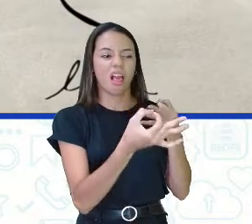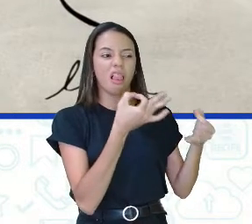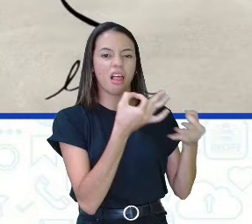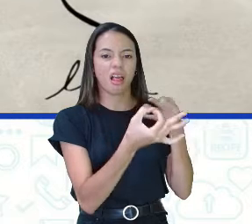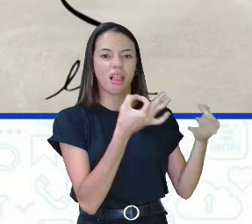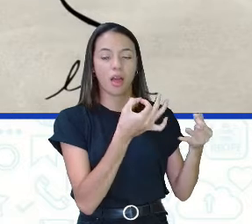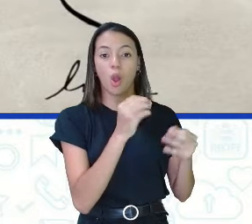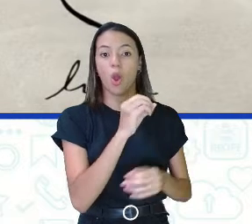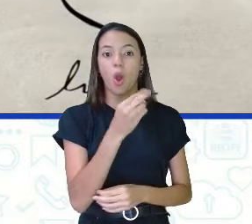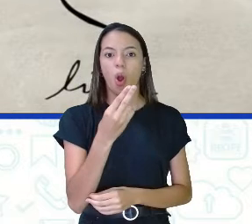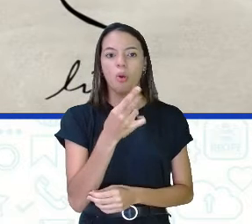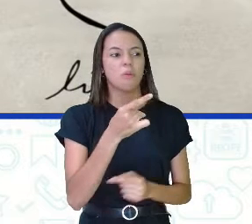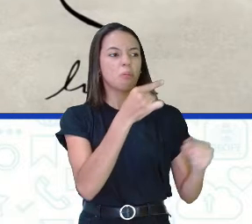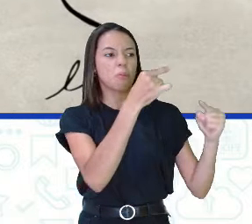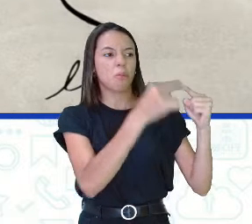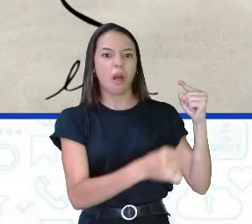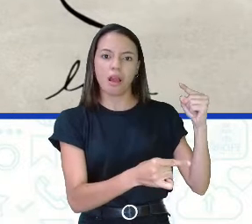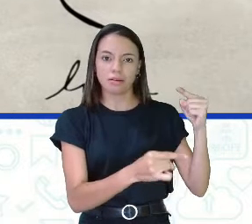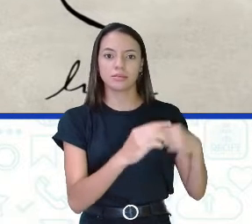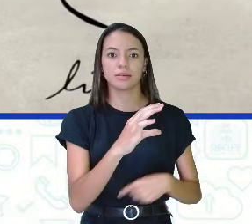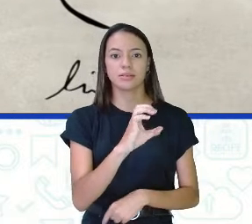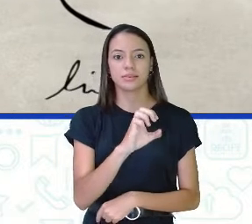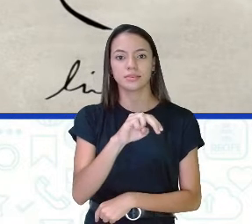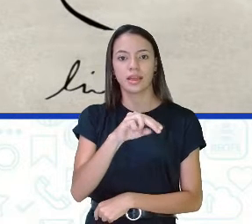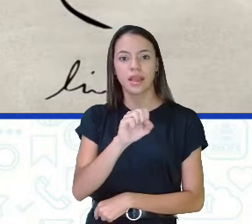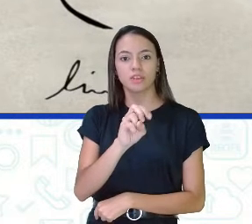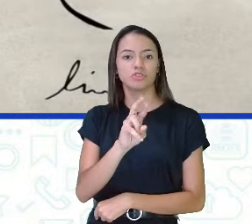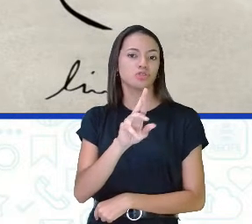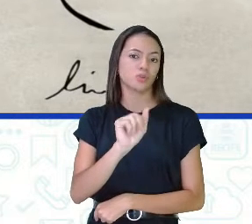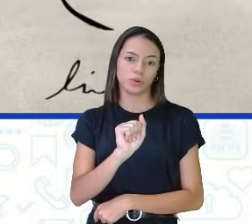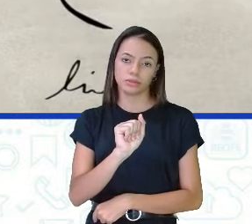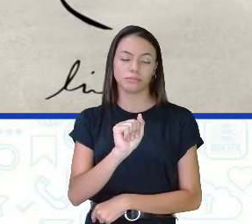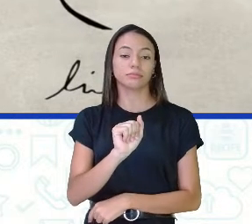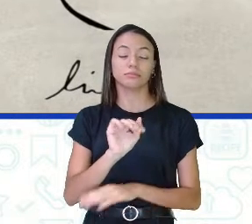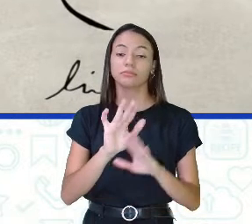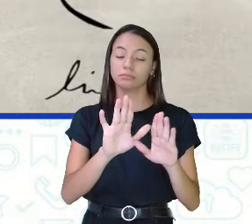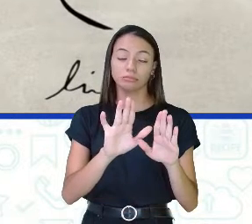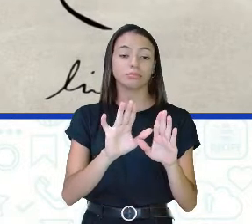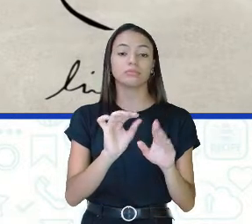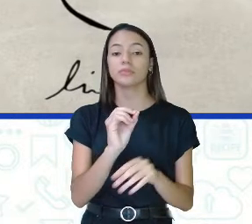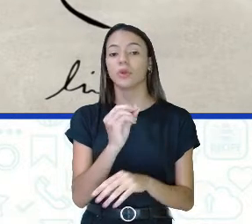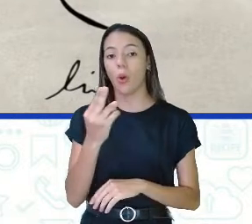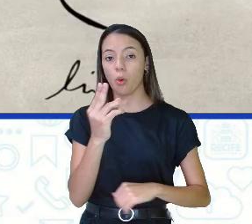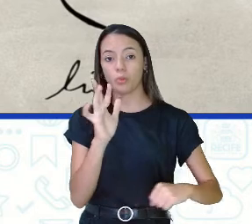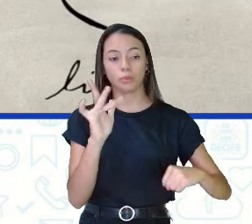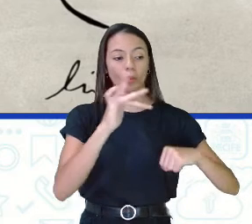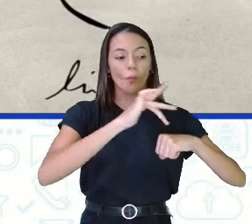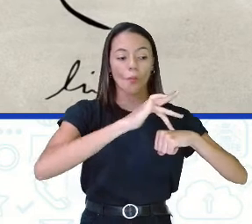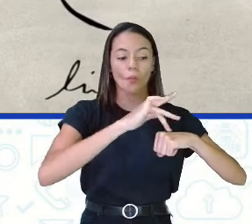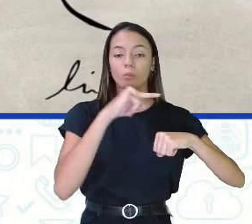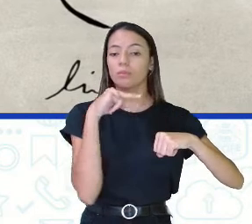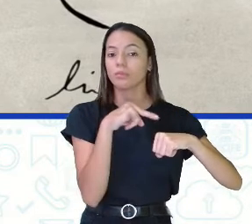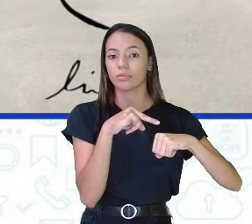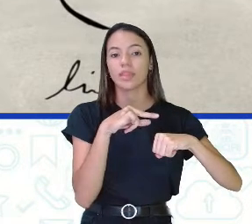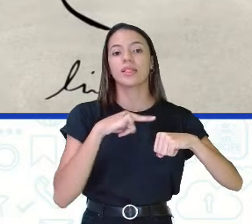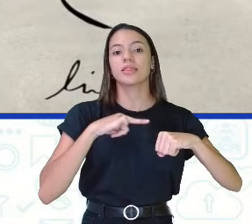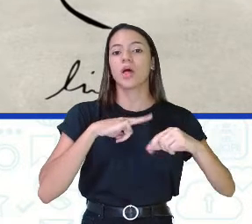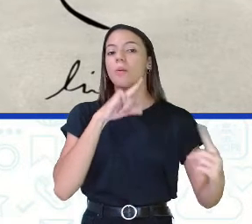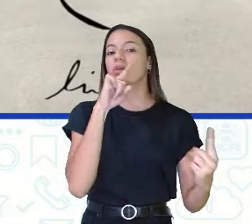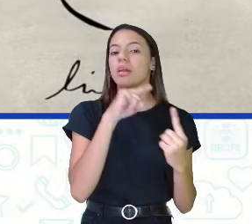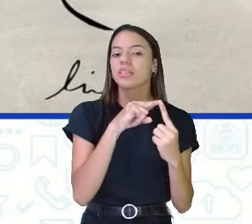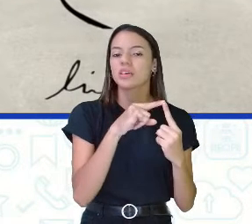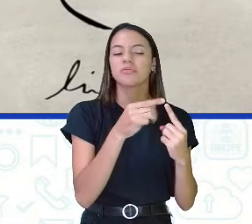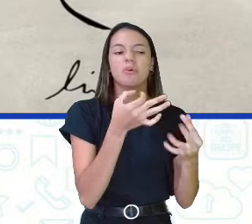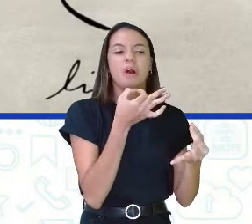de censurar algo ou alguma coisa, tá? Então, a ironia também tem essa função crítica,